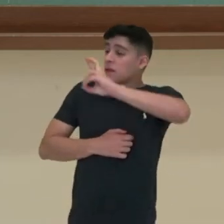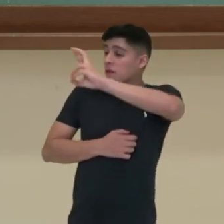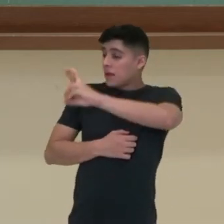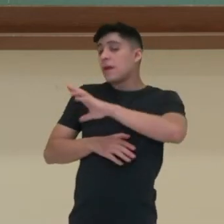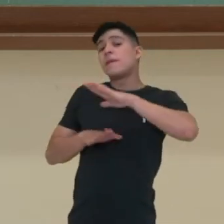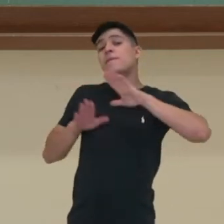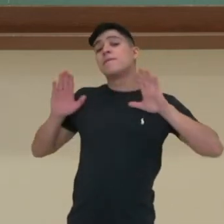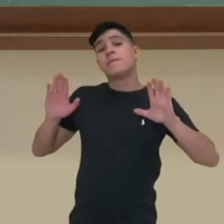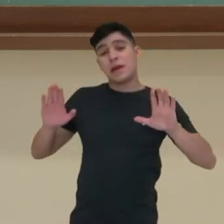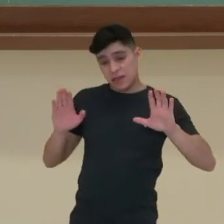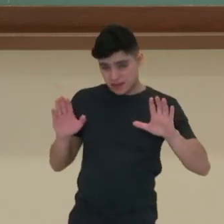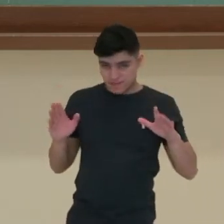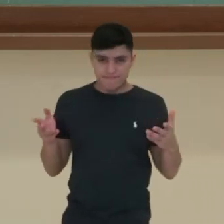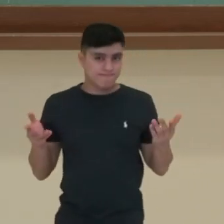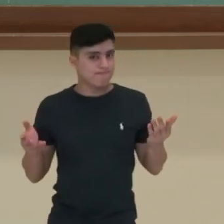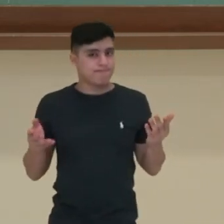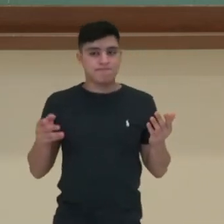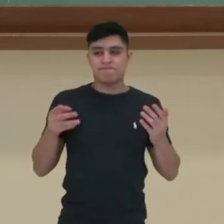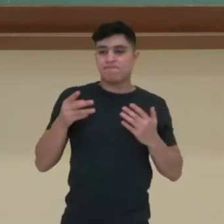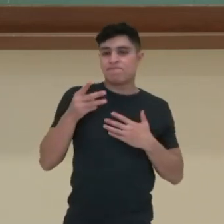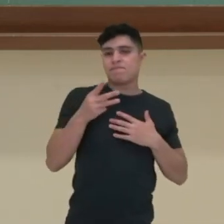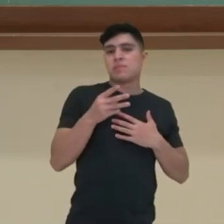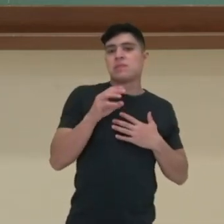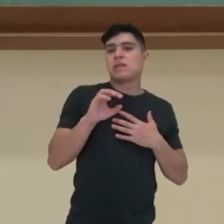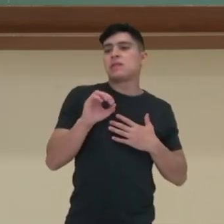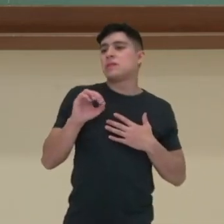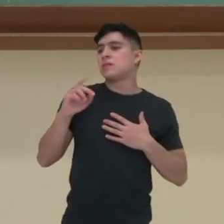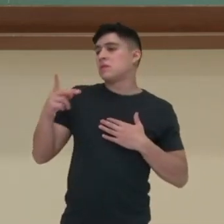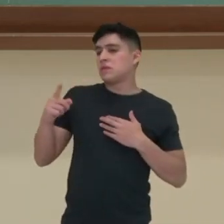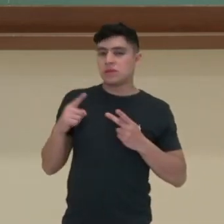vezes, quando a gente fala em 300, pode dar 302,